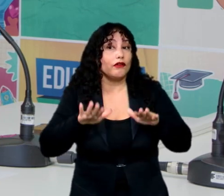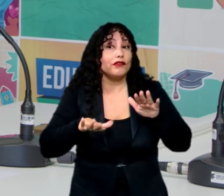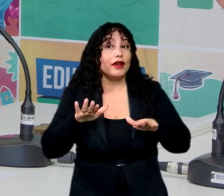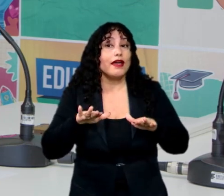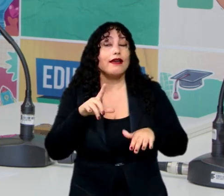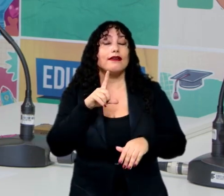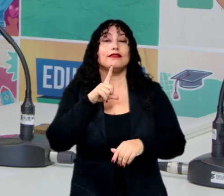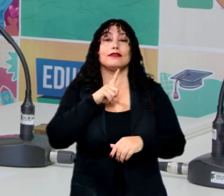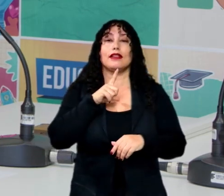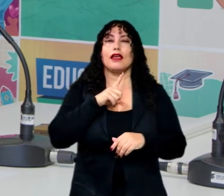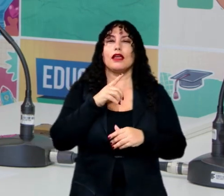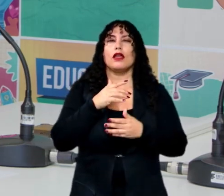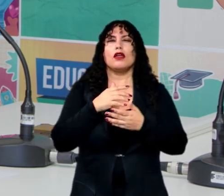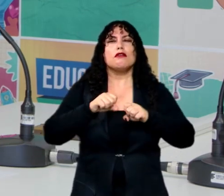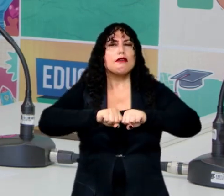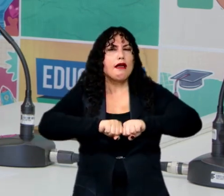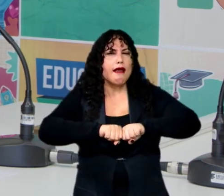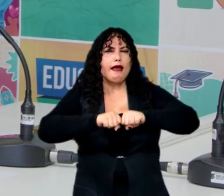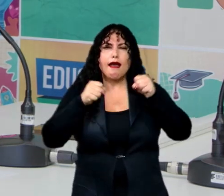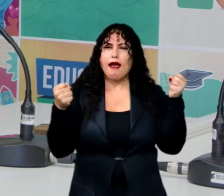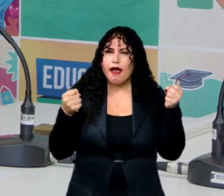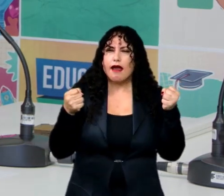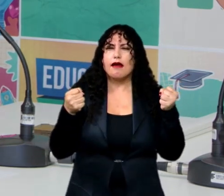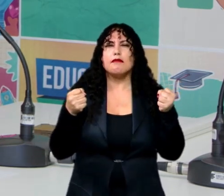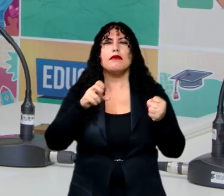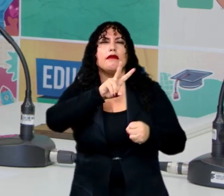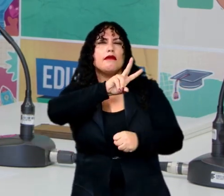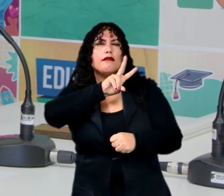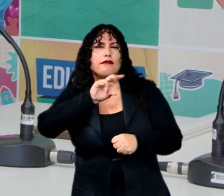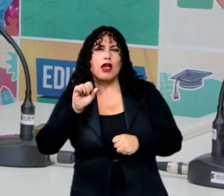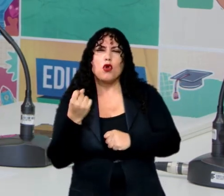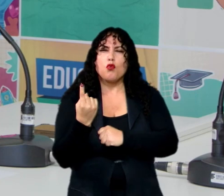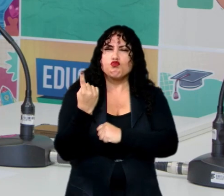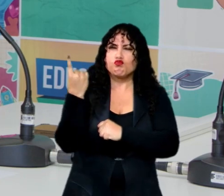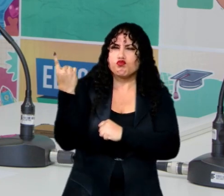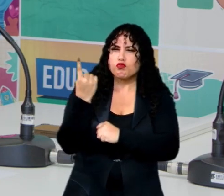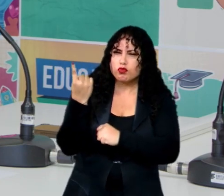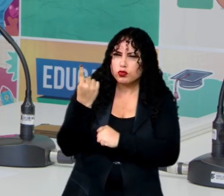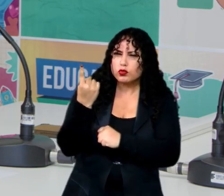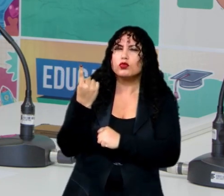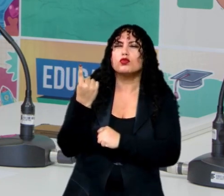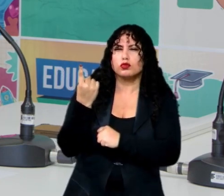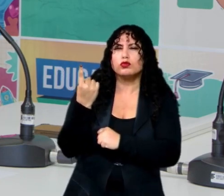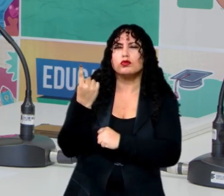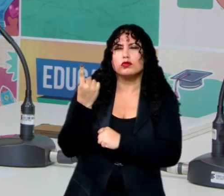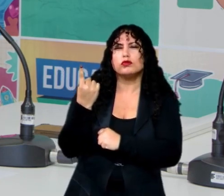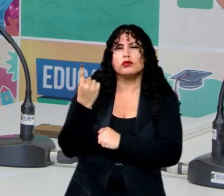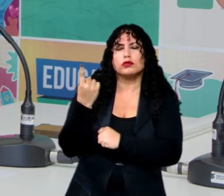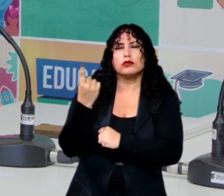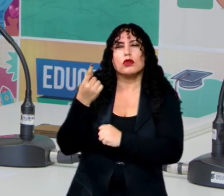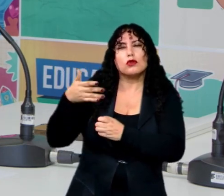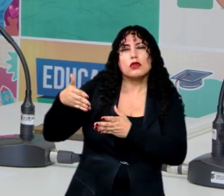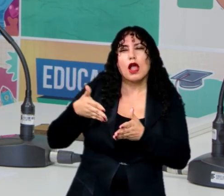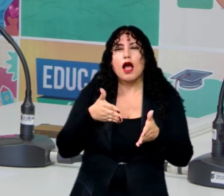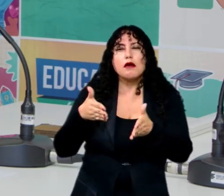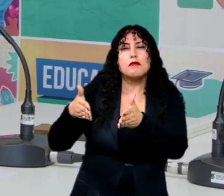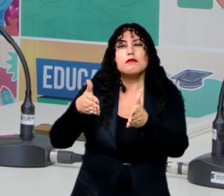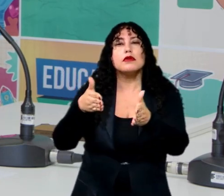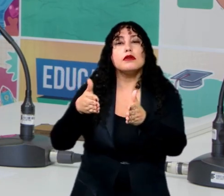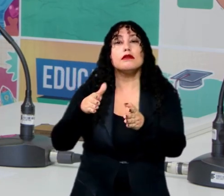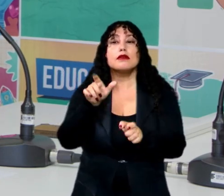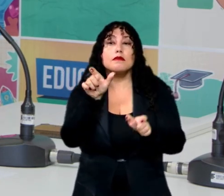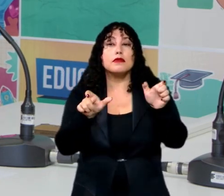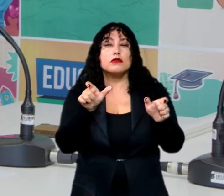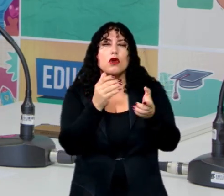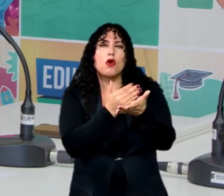tem começa essa ruptura e aí isso seja um dos caminhos que vai fazer as pessoas